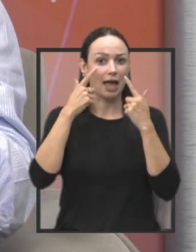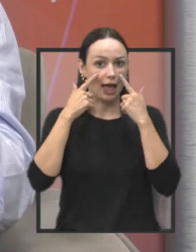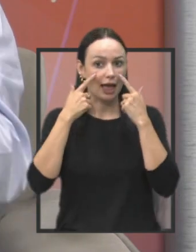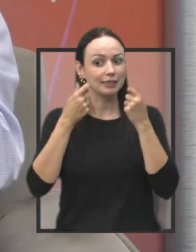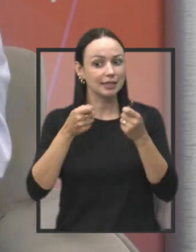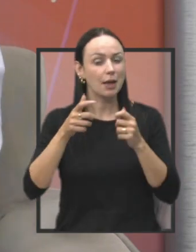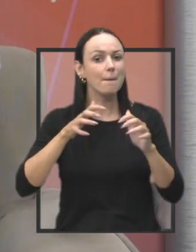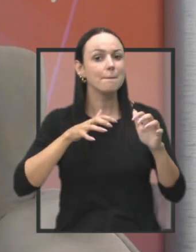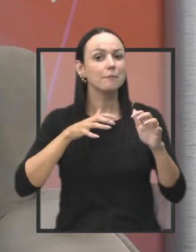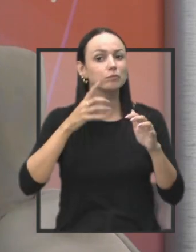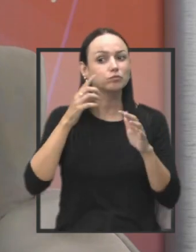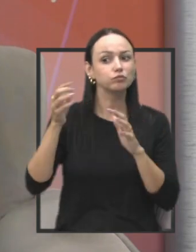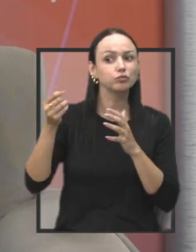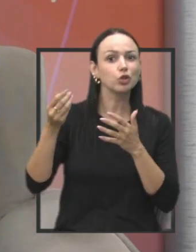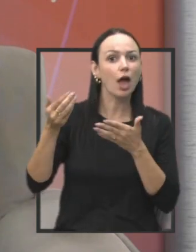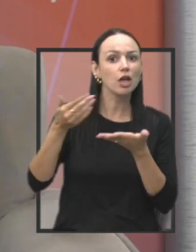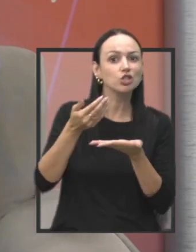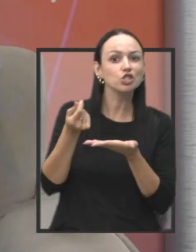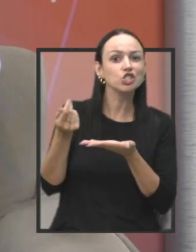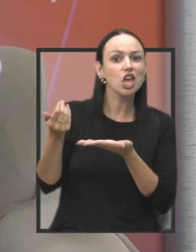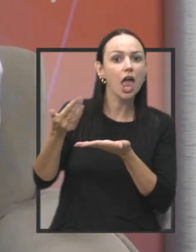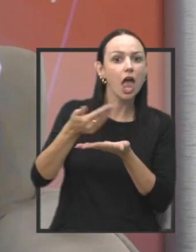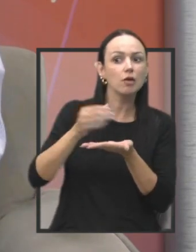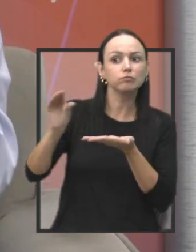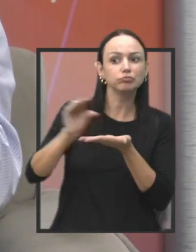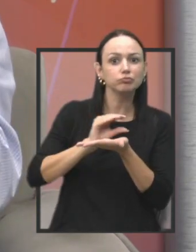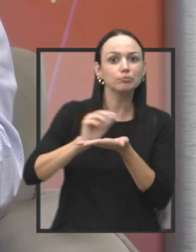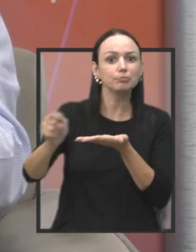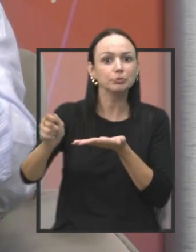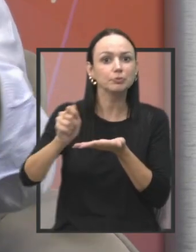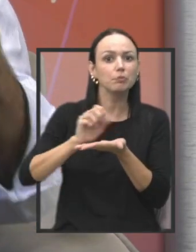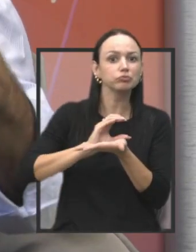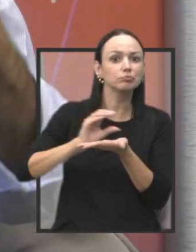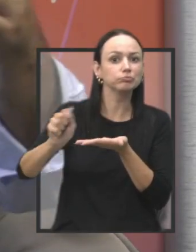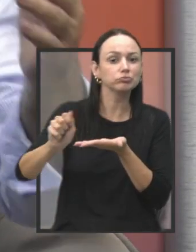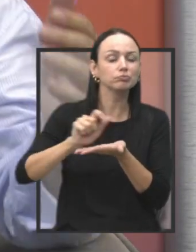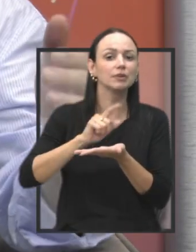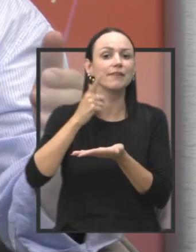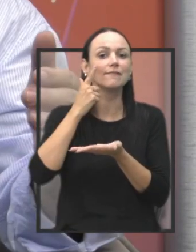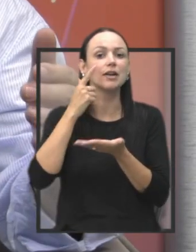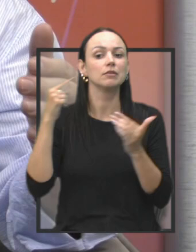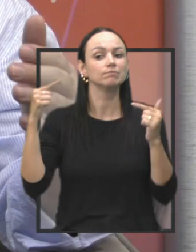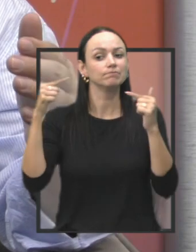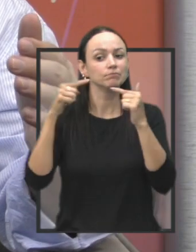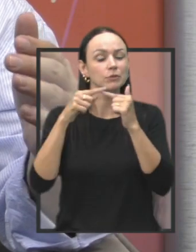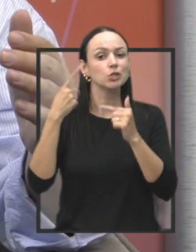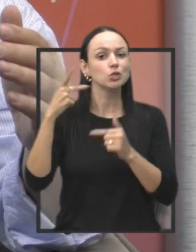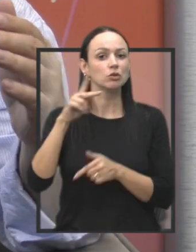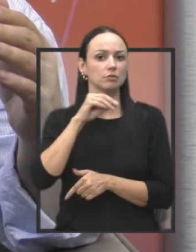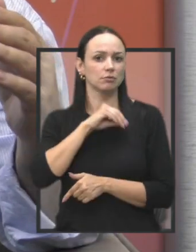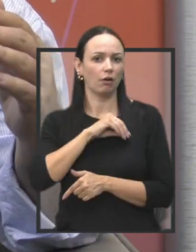movimentação. Tem que ter uma movimentação compatível com aquilo que ele tem de receita.